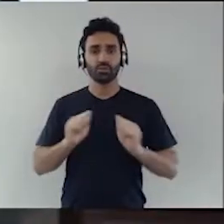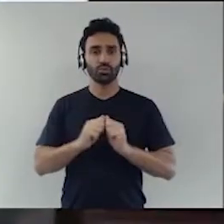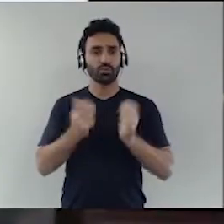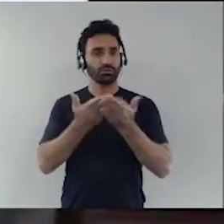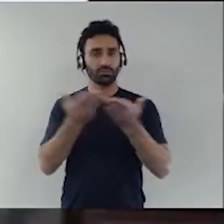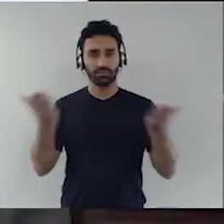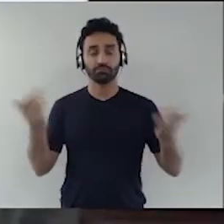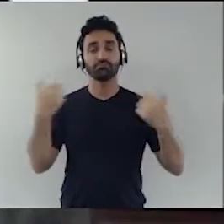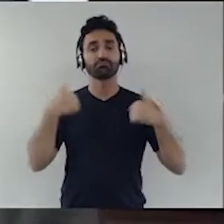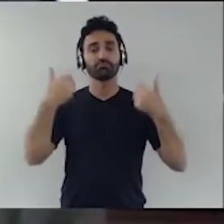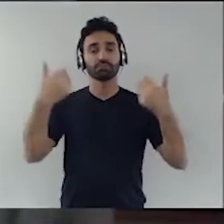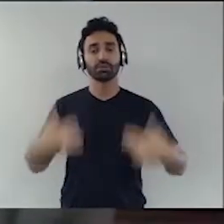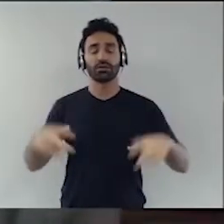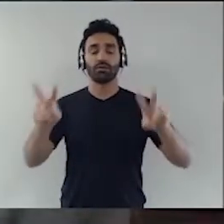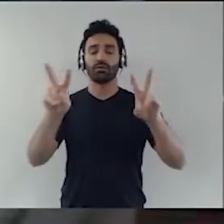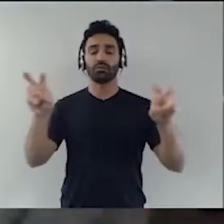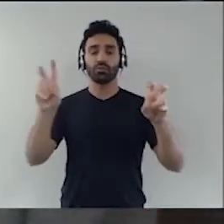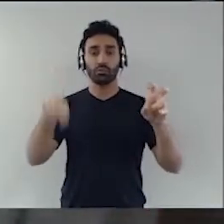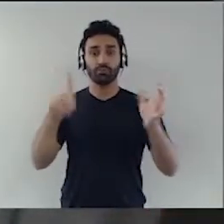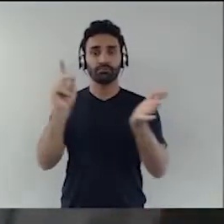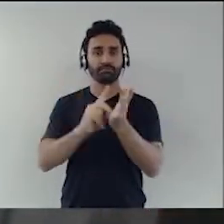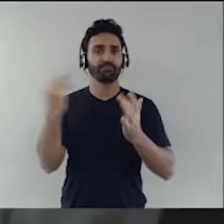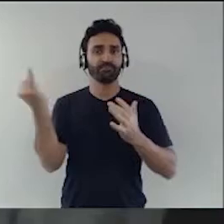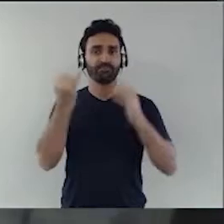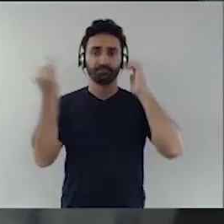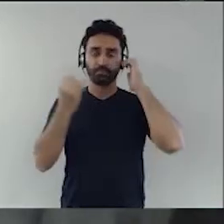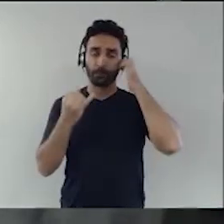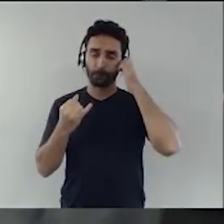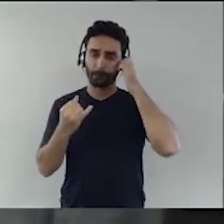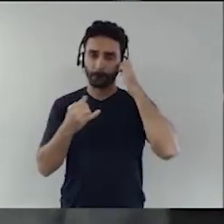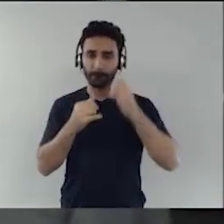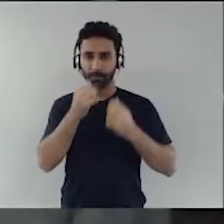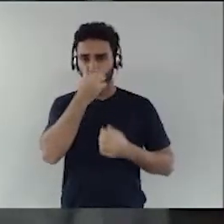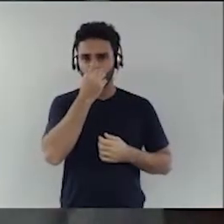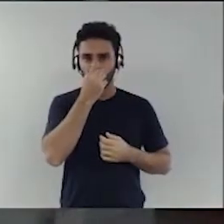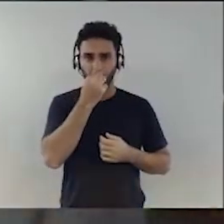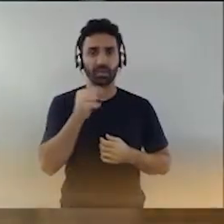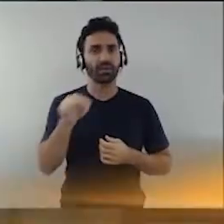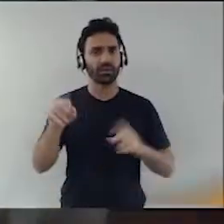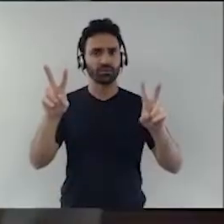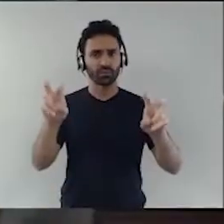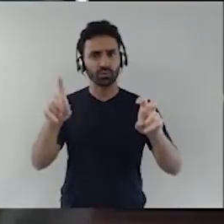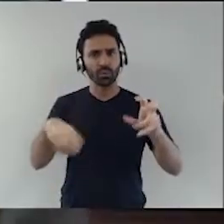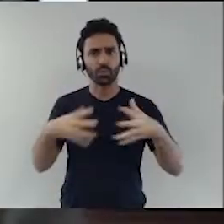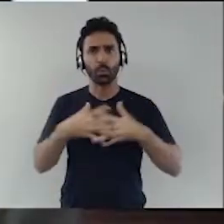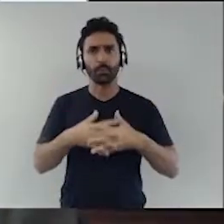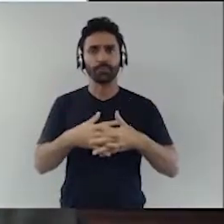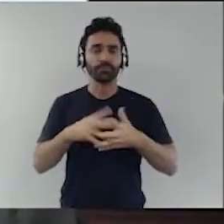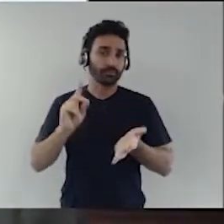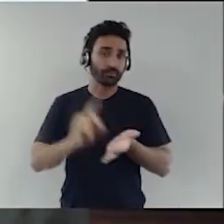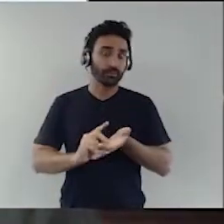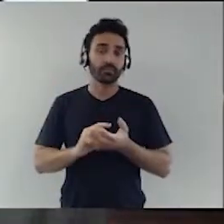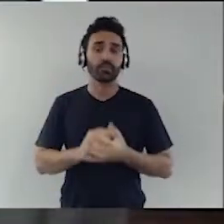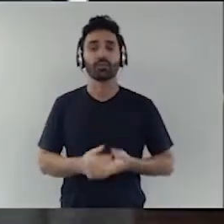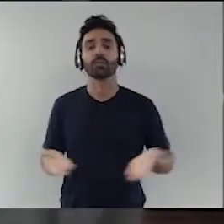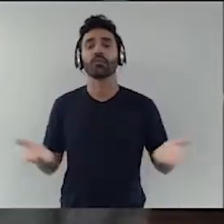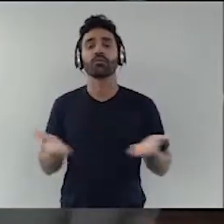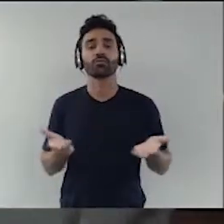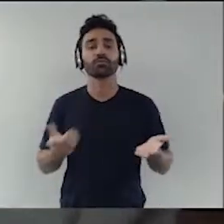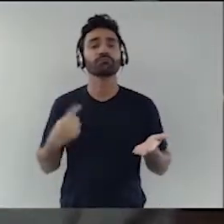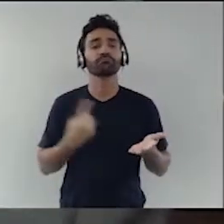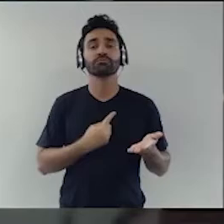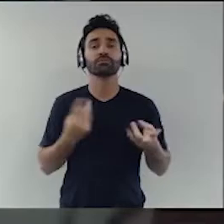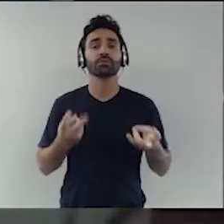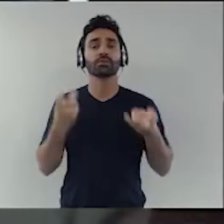senhores para tratar de um assunto tão importante. E um assunto extremamente complexo, Porque o que nós temos visto hoje?